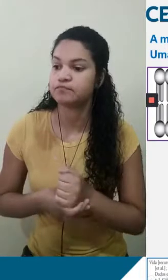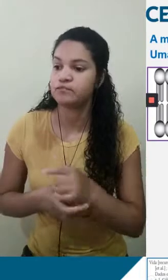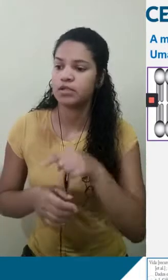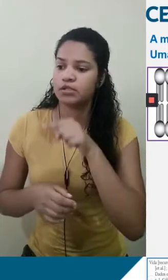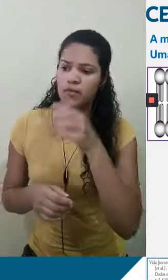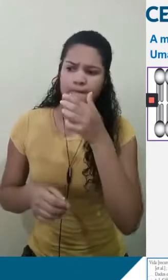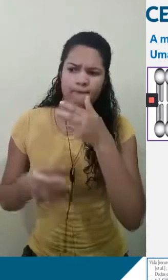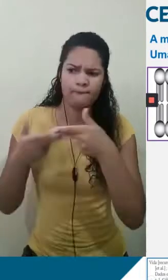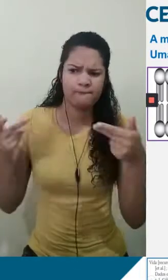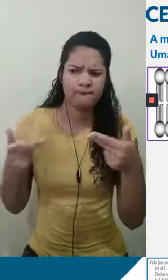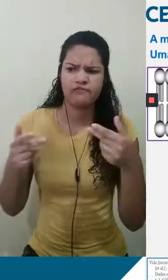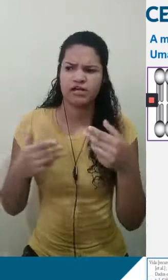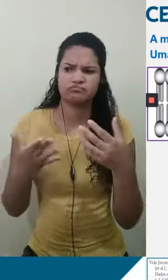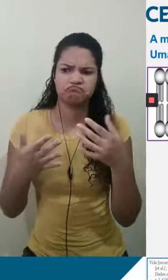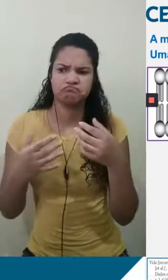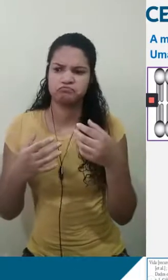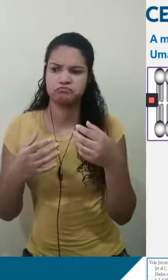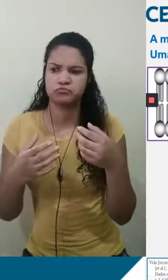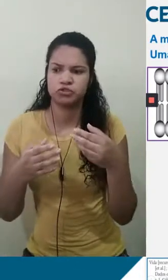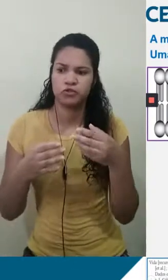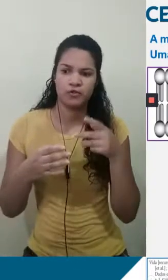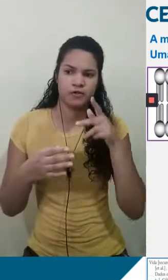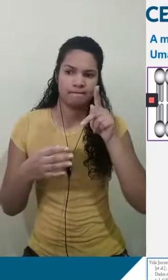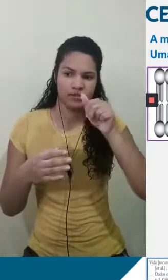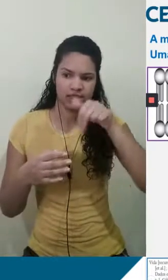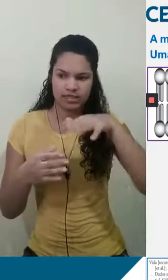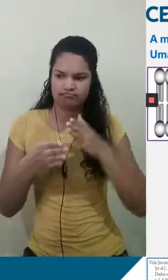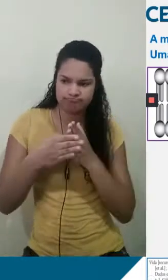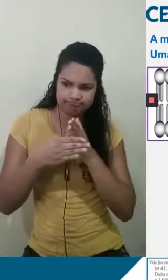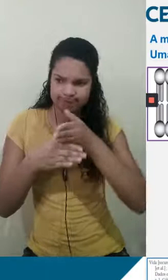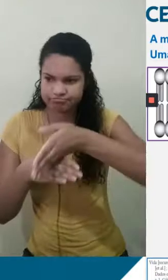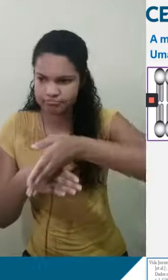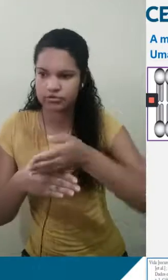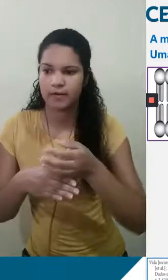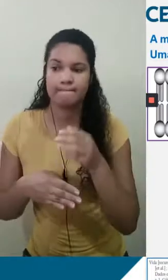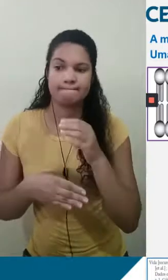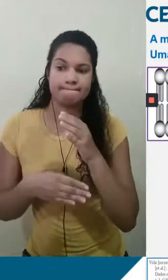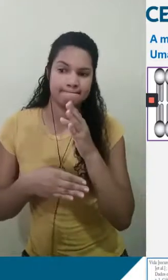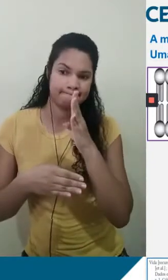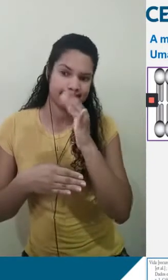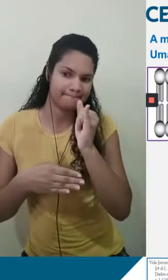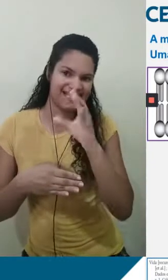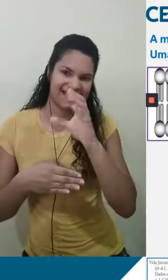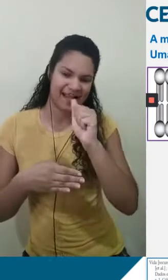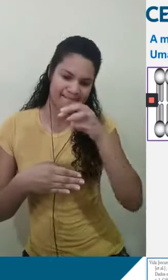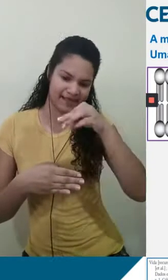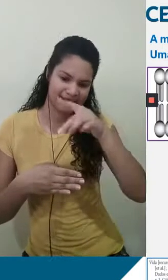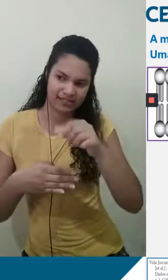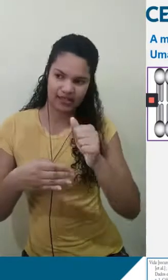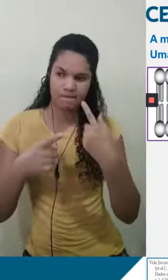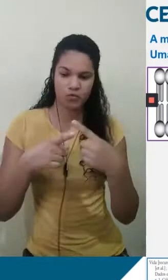outra camada. E algumas proteínas não penetram na membrana, mas tem uma diversidade de funções,